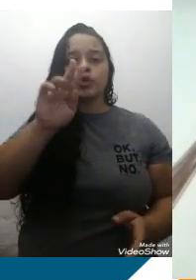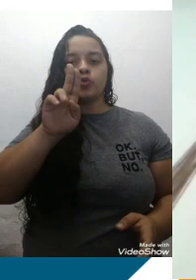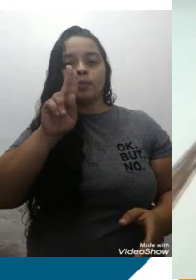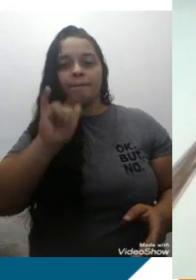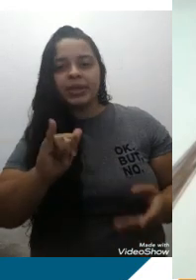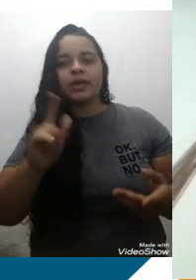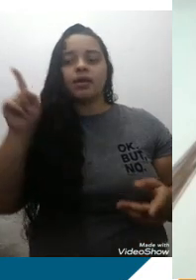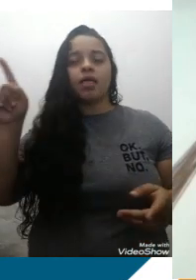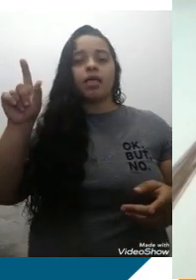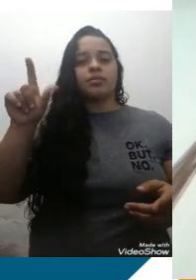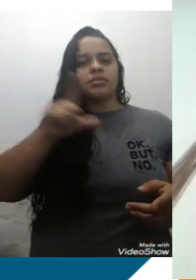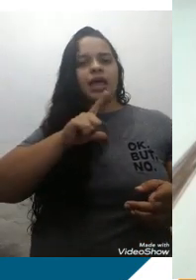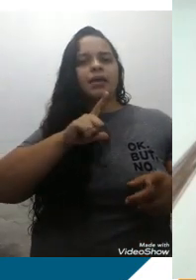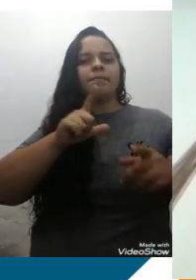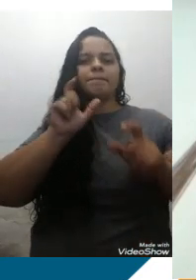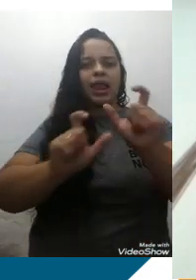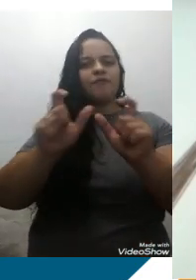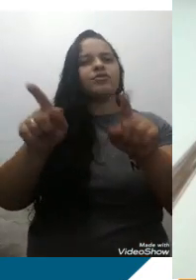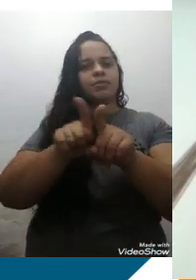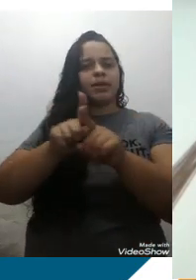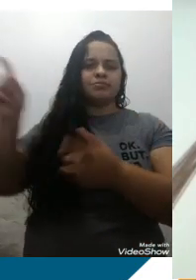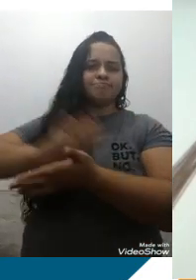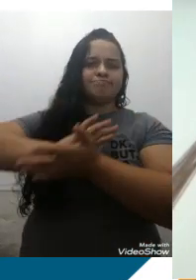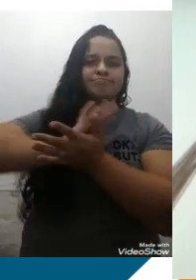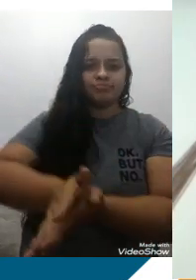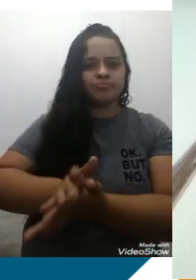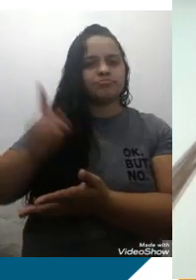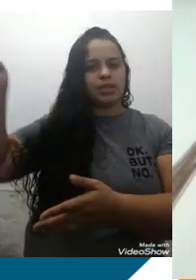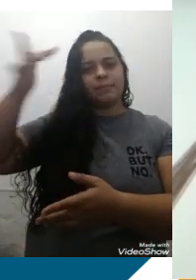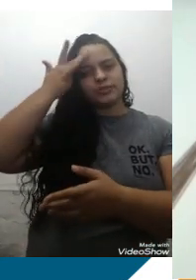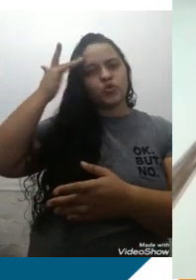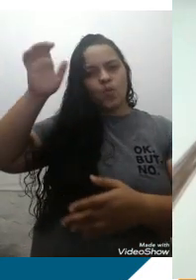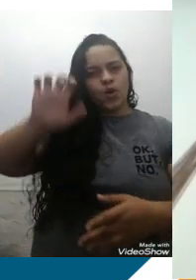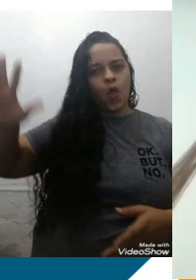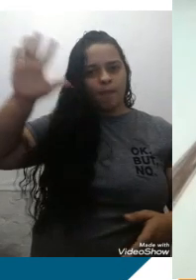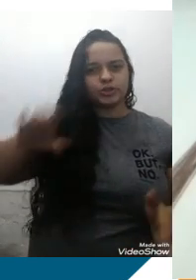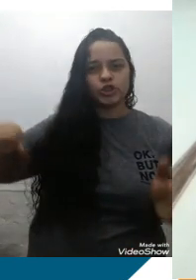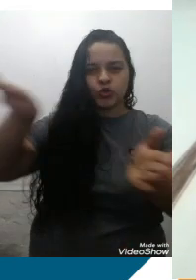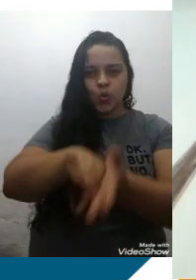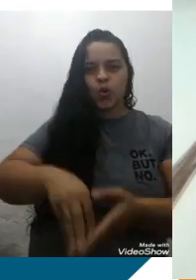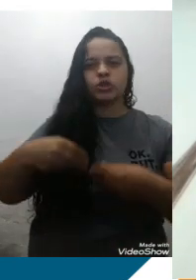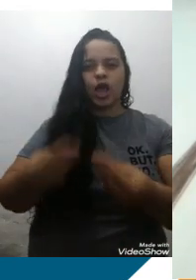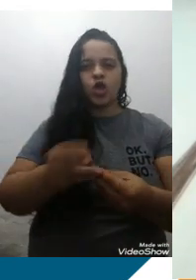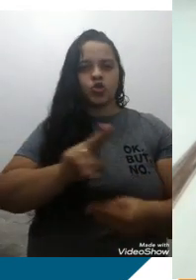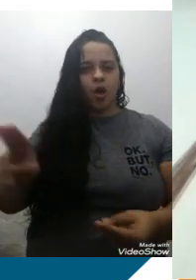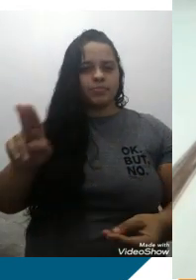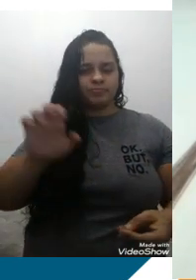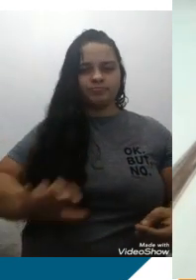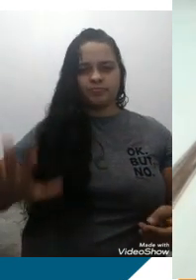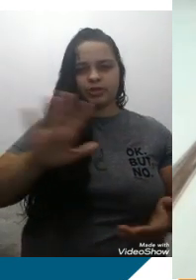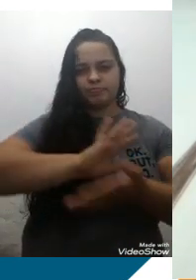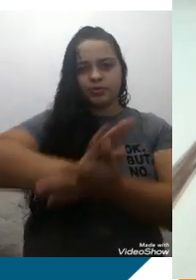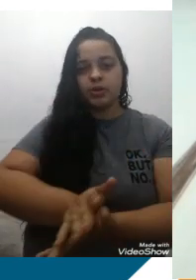Cinta Larga, Botocudo, tem vários nomes que inclusive se tornaram nomes super preconceituosos, pejorativos. Mas